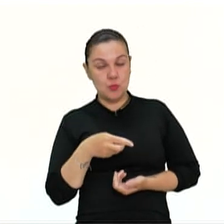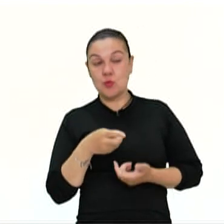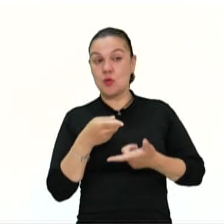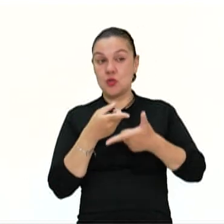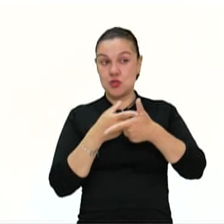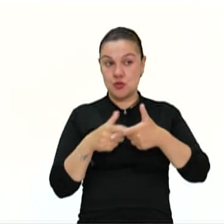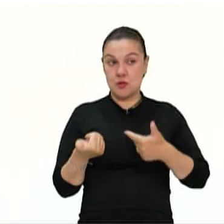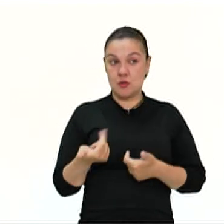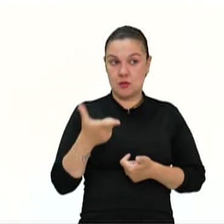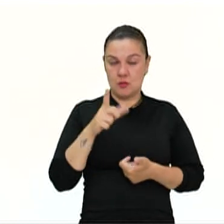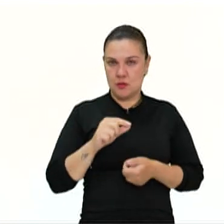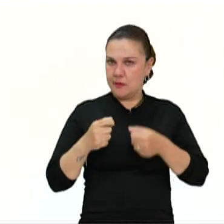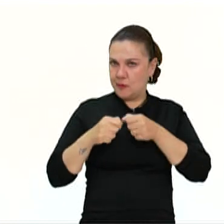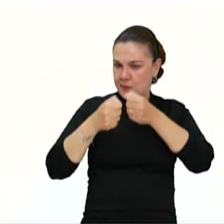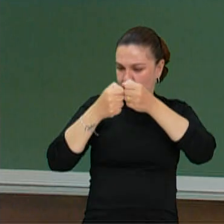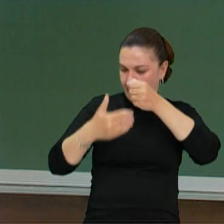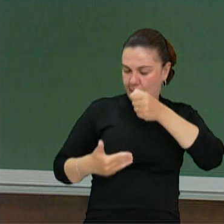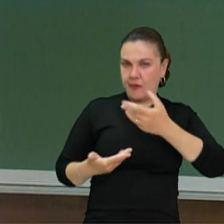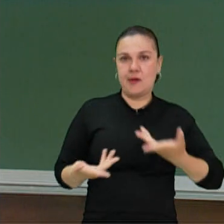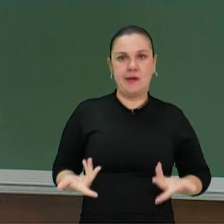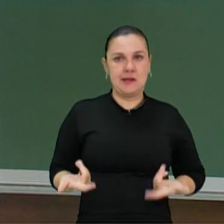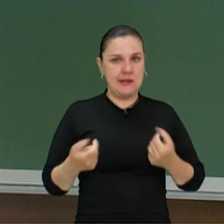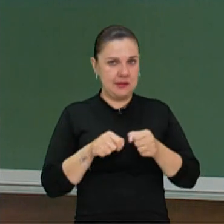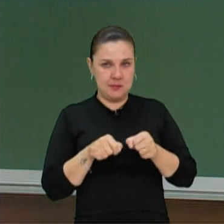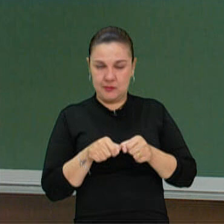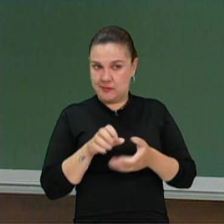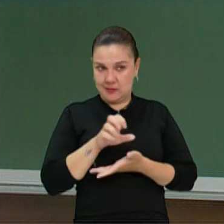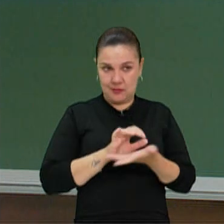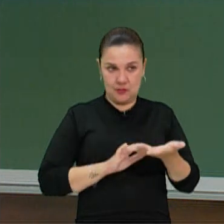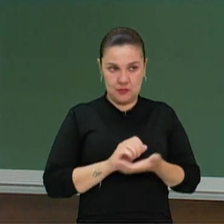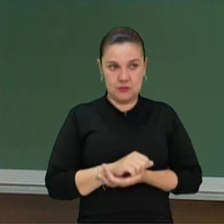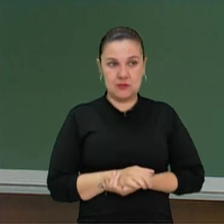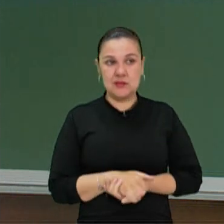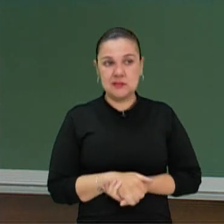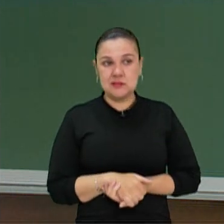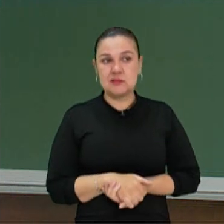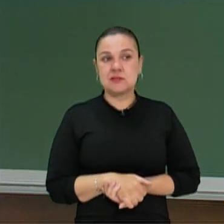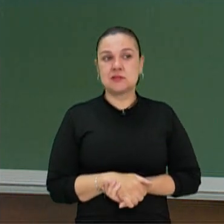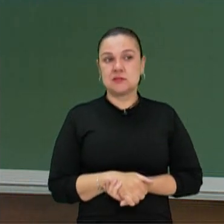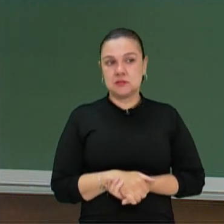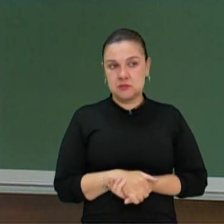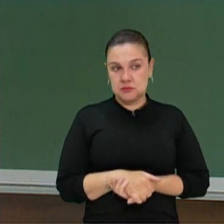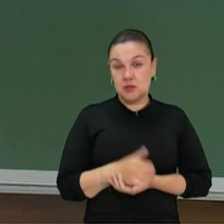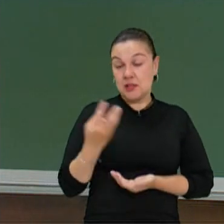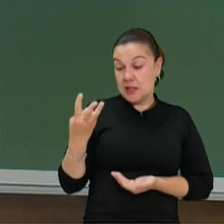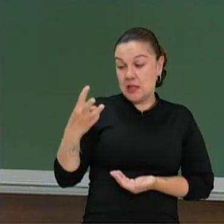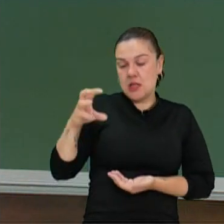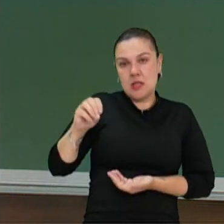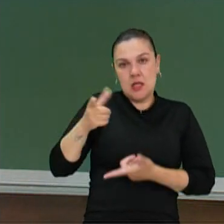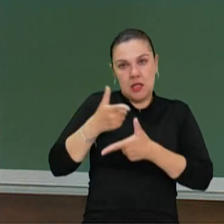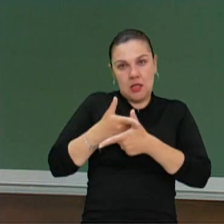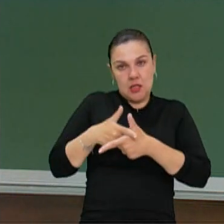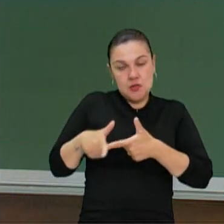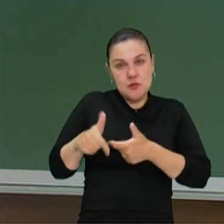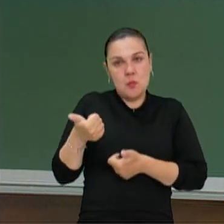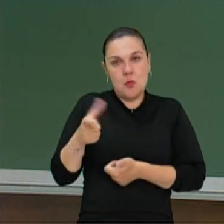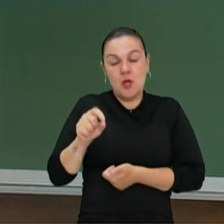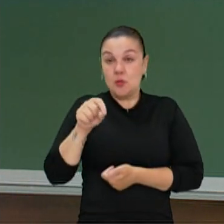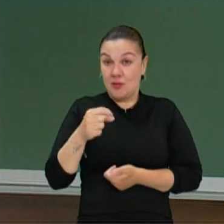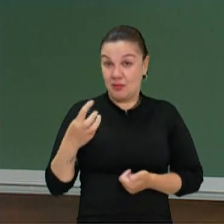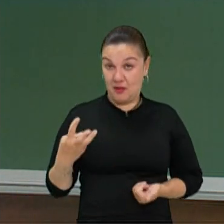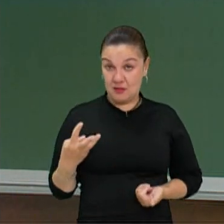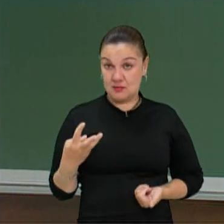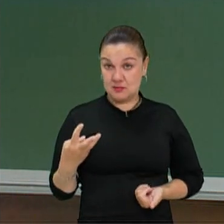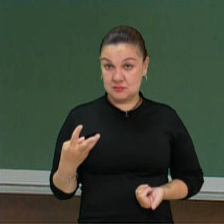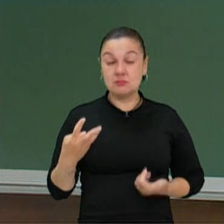não precisa armar essa conta e nem usar a calculadora. O que é o 30 dividido por 10? Não é 3?